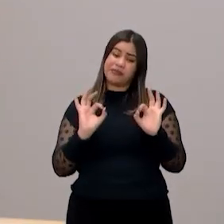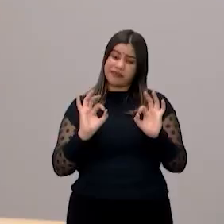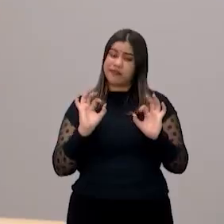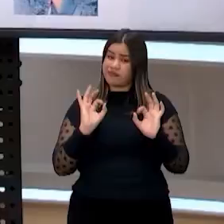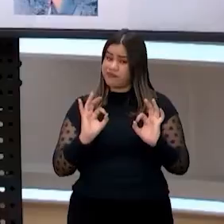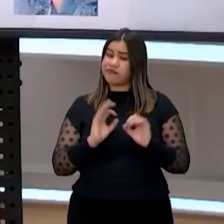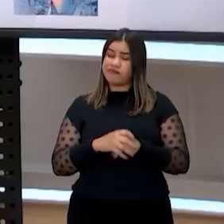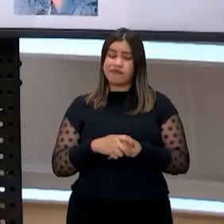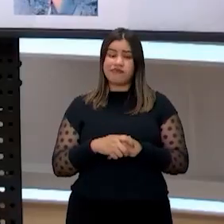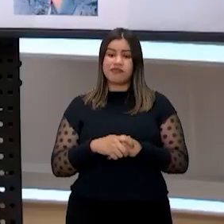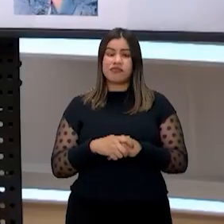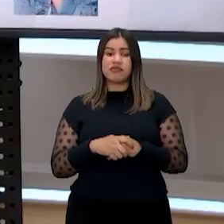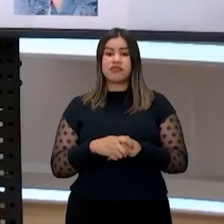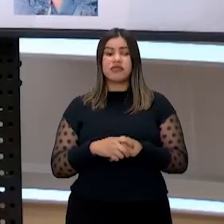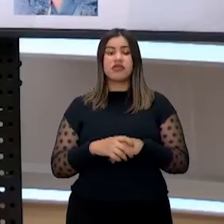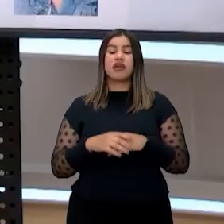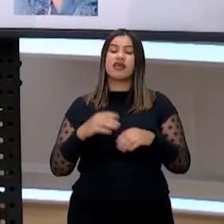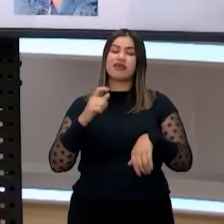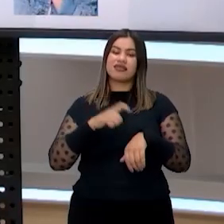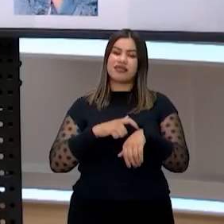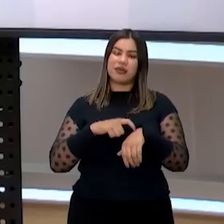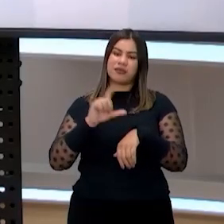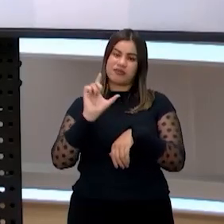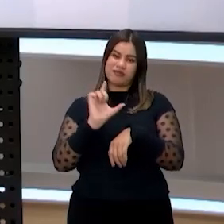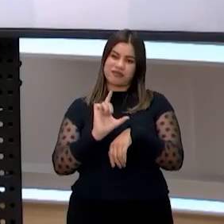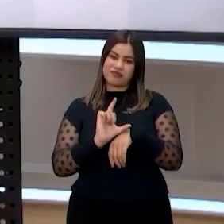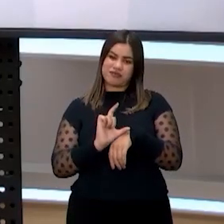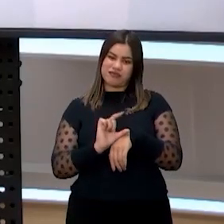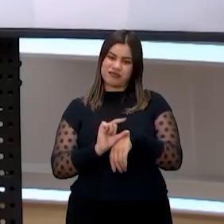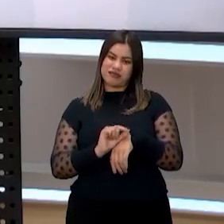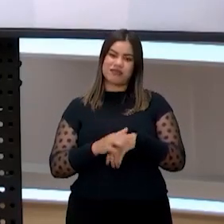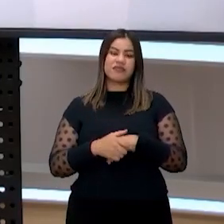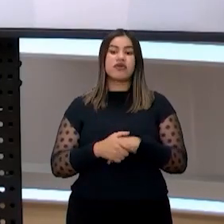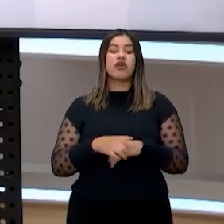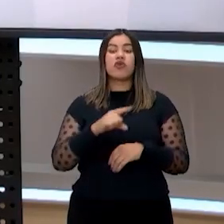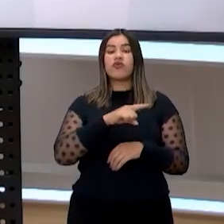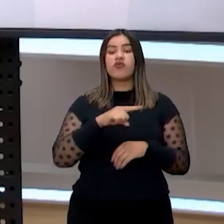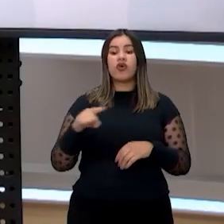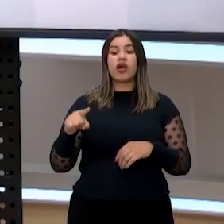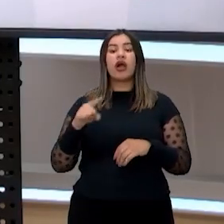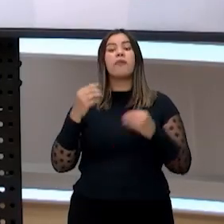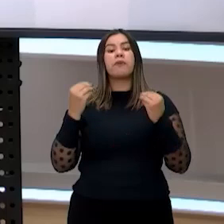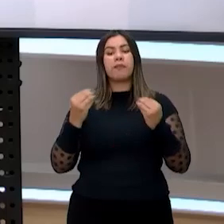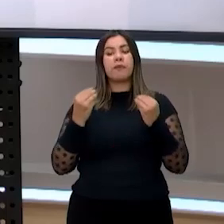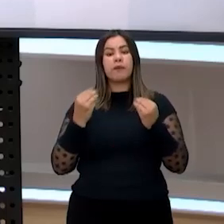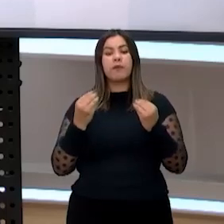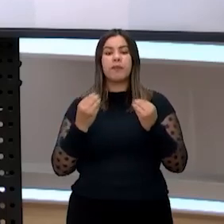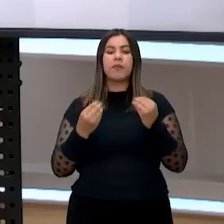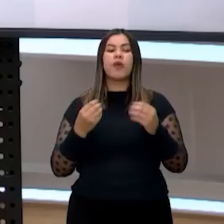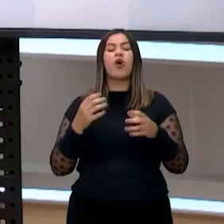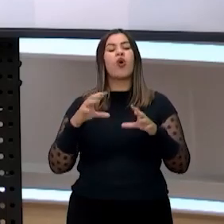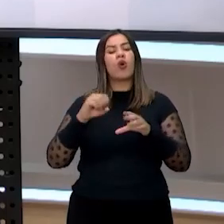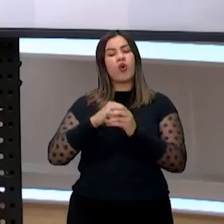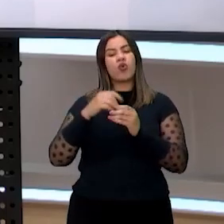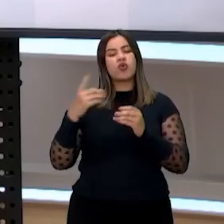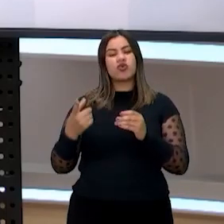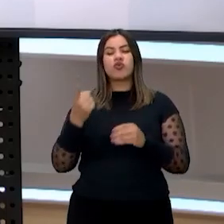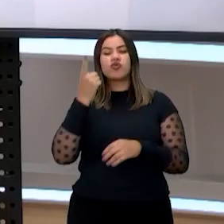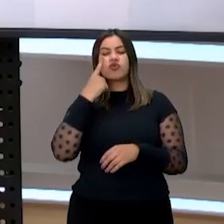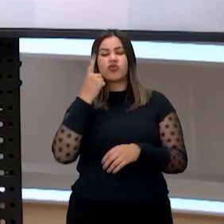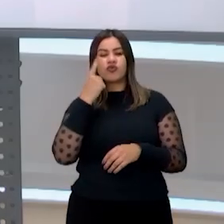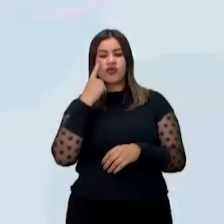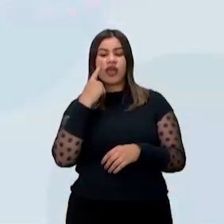né? Gente, a gente está aqui acabando o tempo. Vocês podem recuperar aqui no material e dar uma olhadinha também